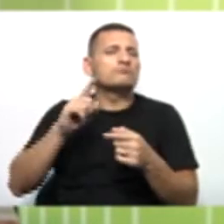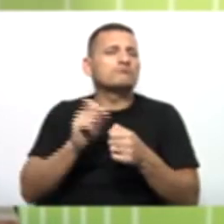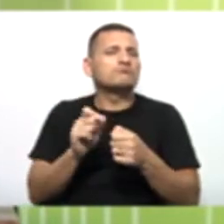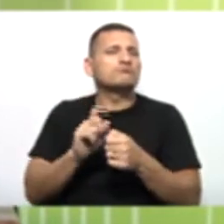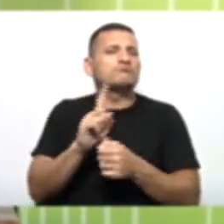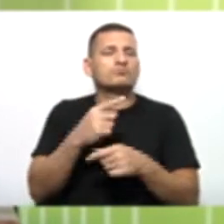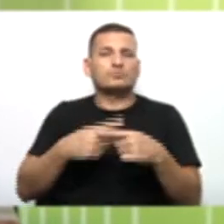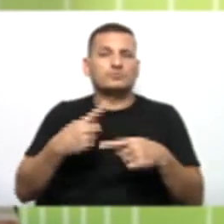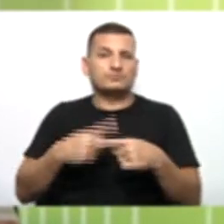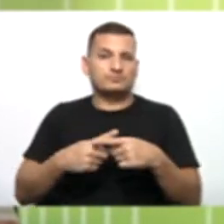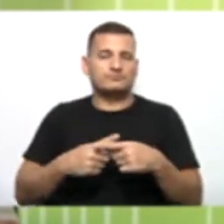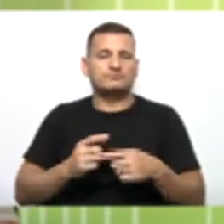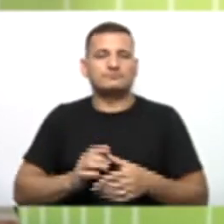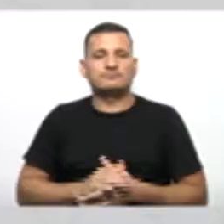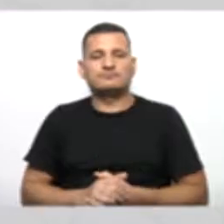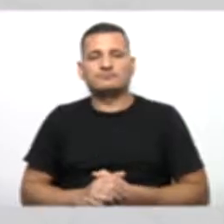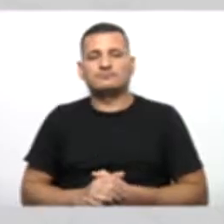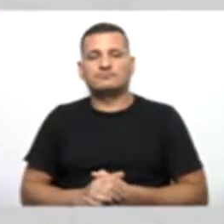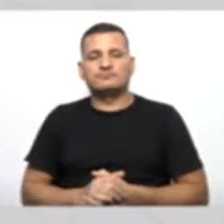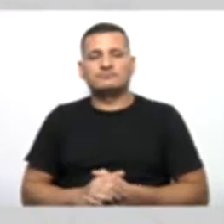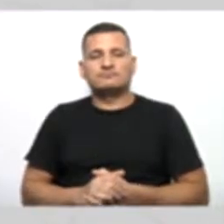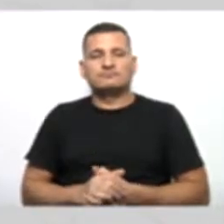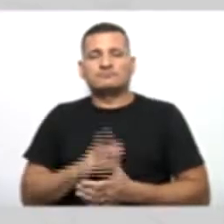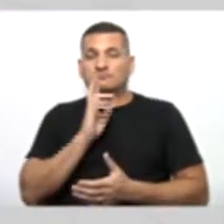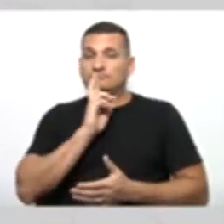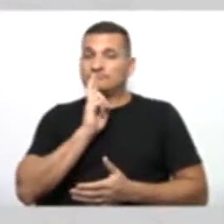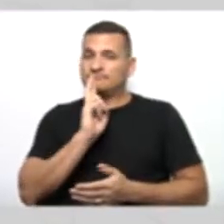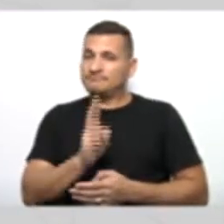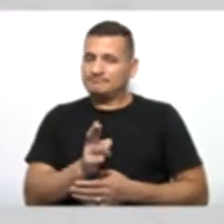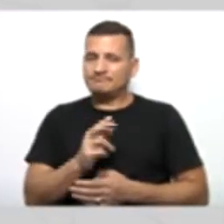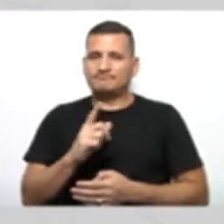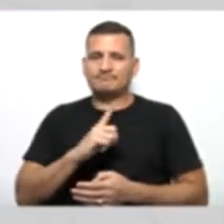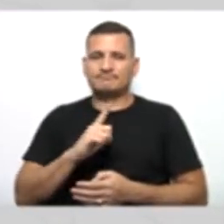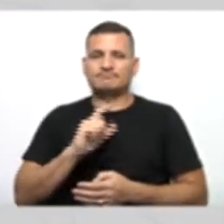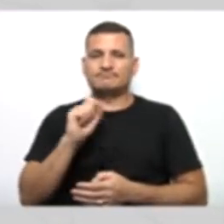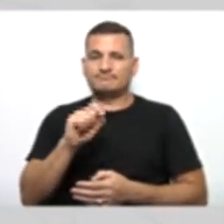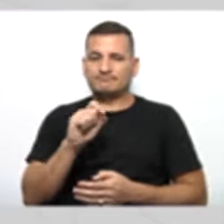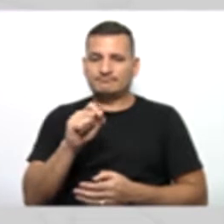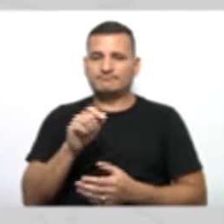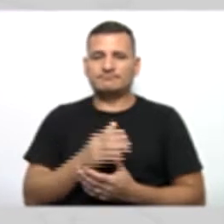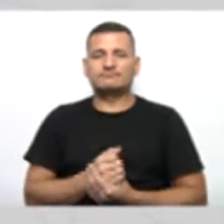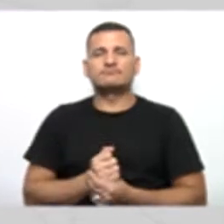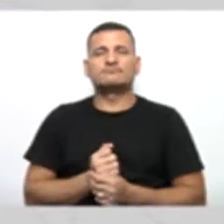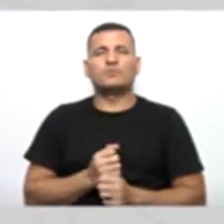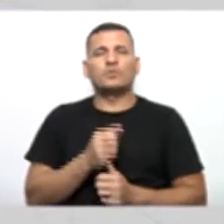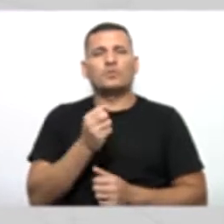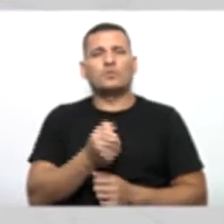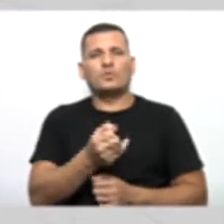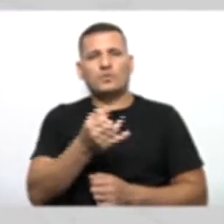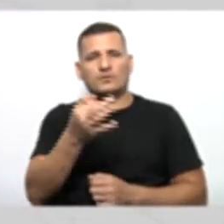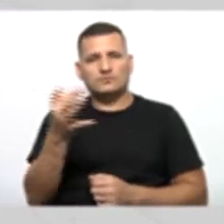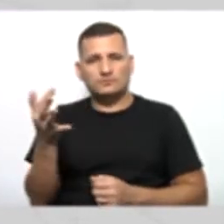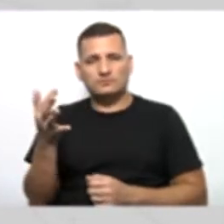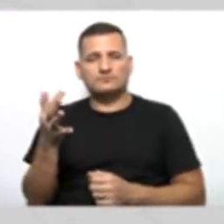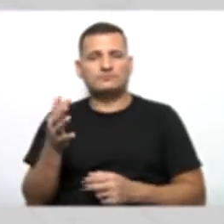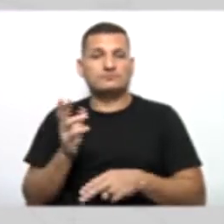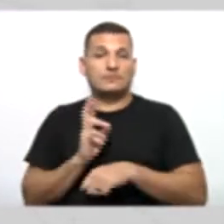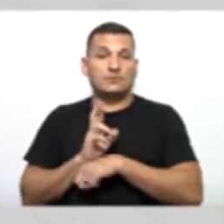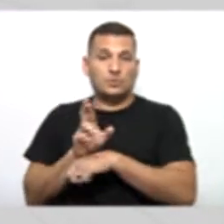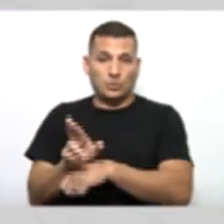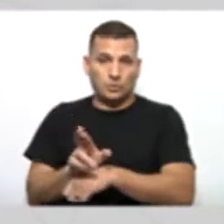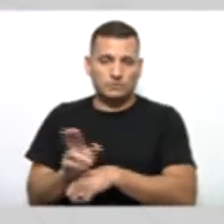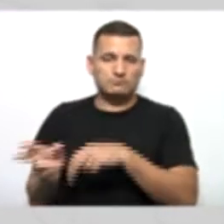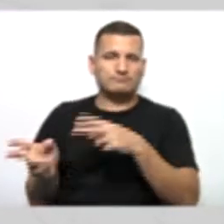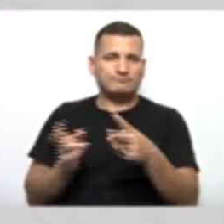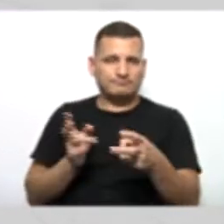a resposta está na quantidade de recursos que retiramos da floresta,